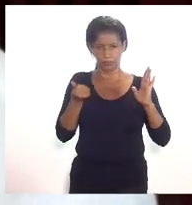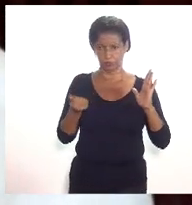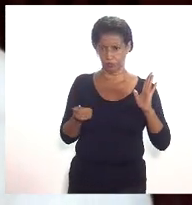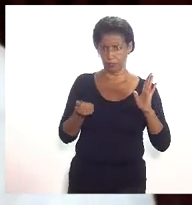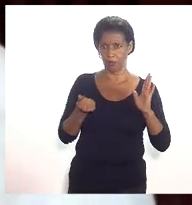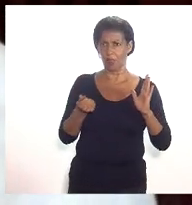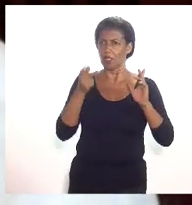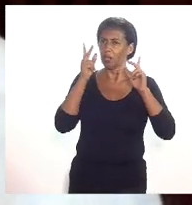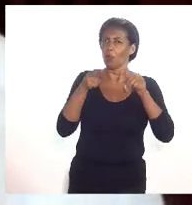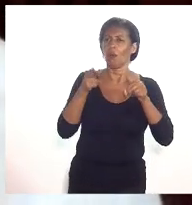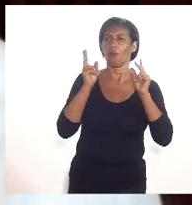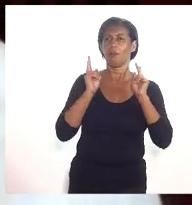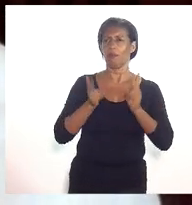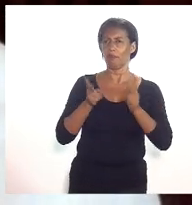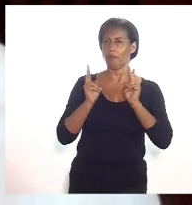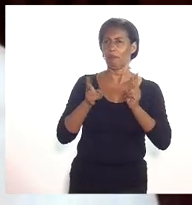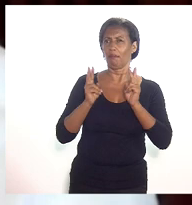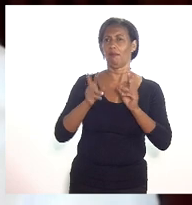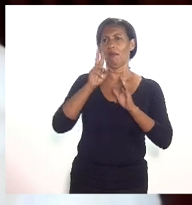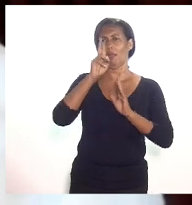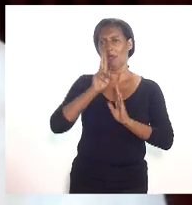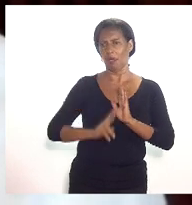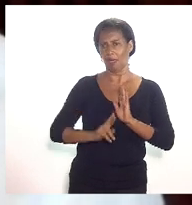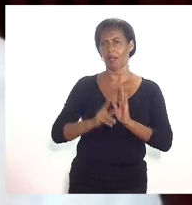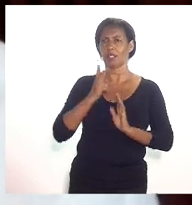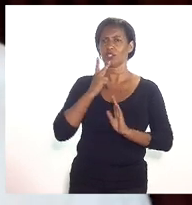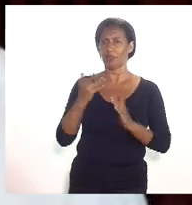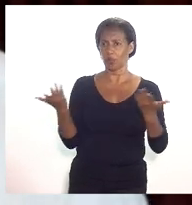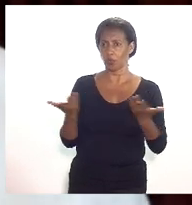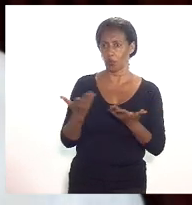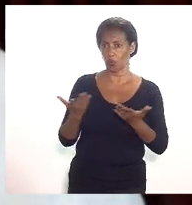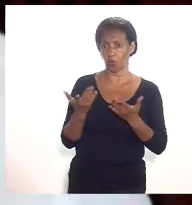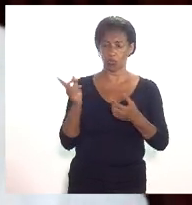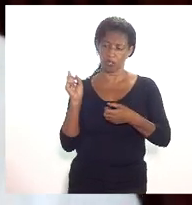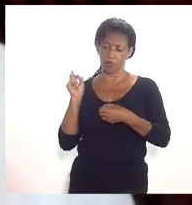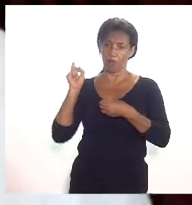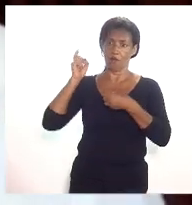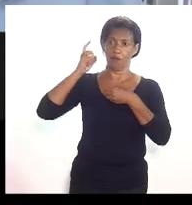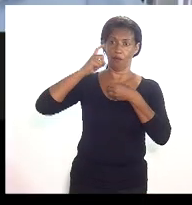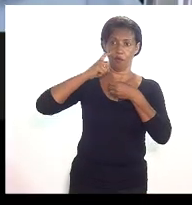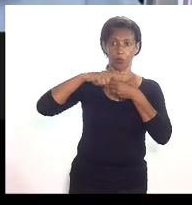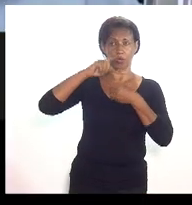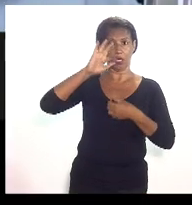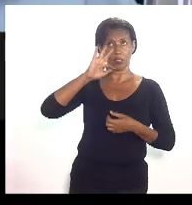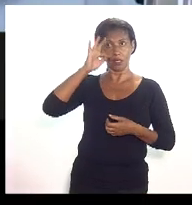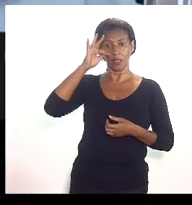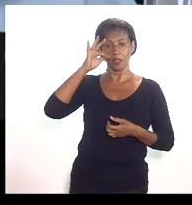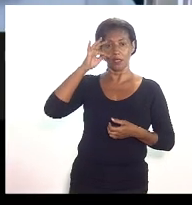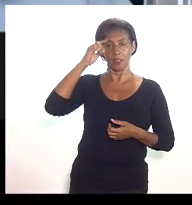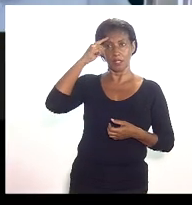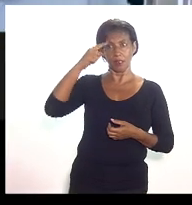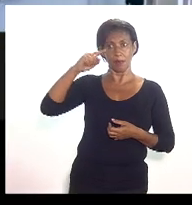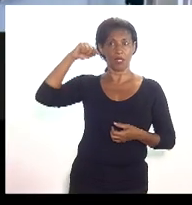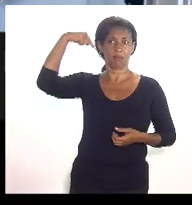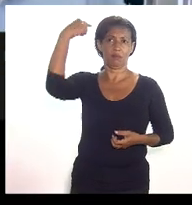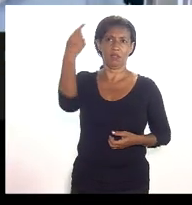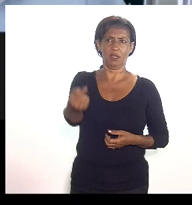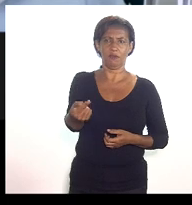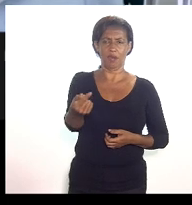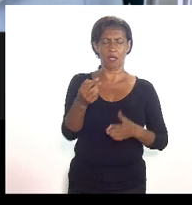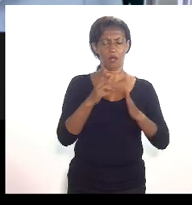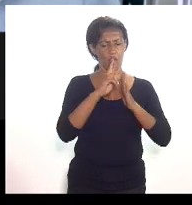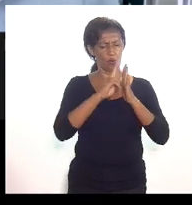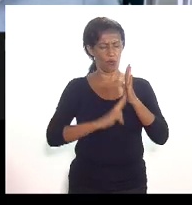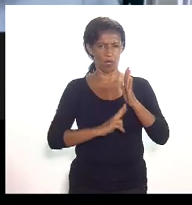na mesma regra que nós aprovamos hoje. Se voltar na semana que vem, volta semana que vem para a pauta. O relator não se